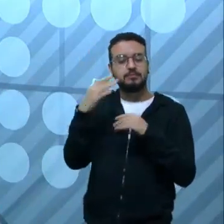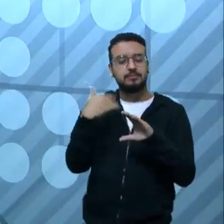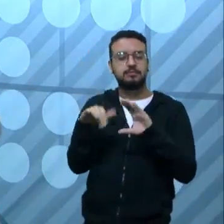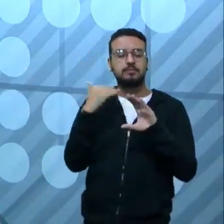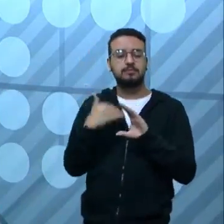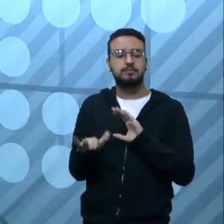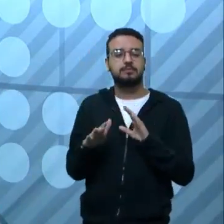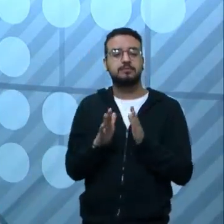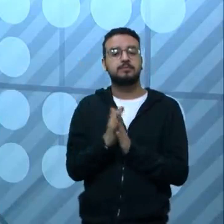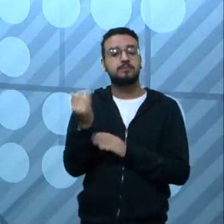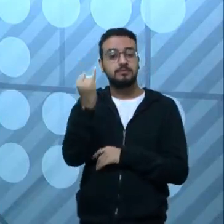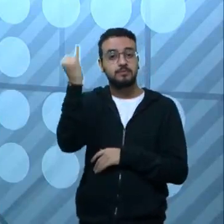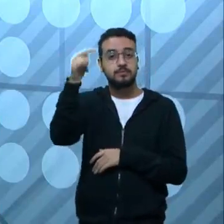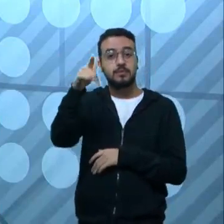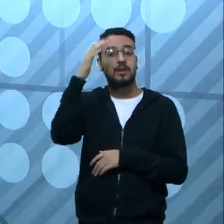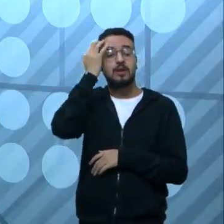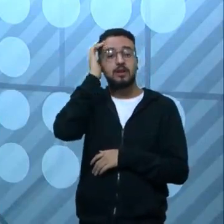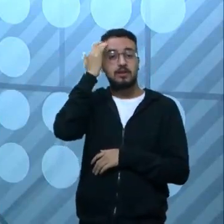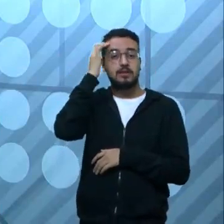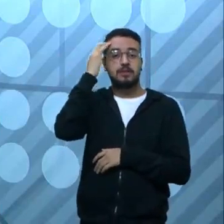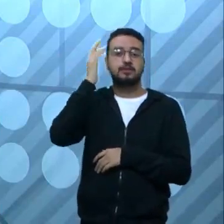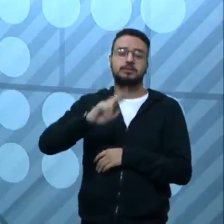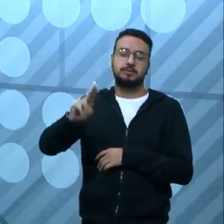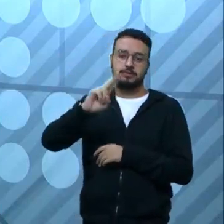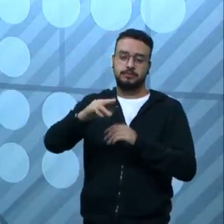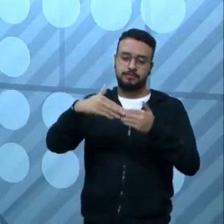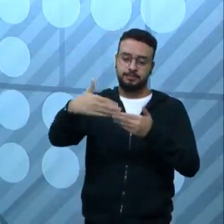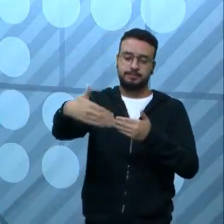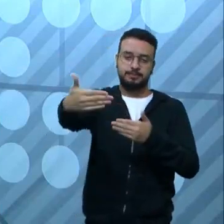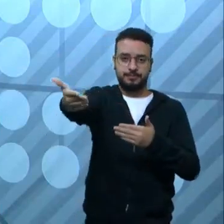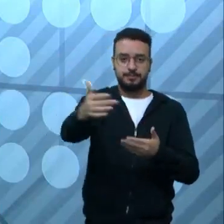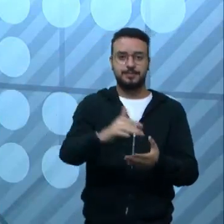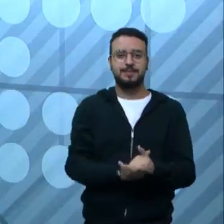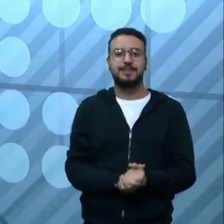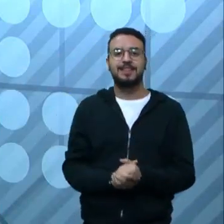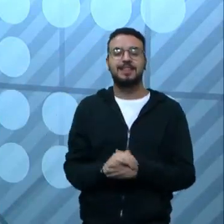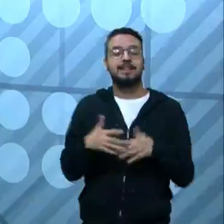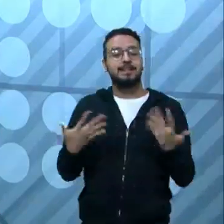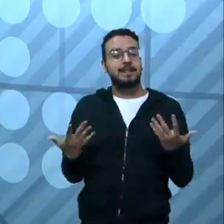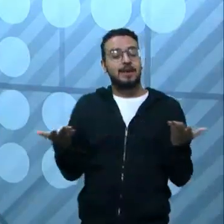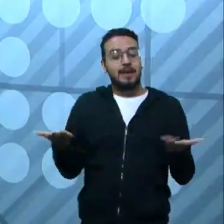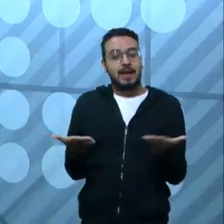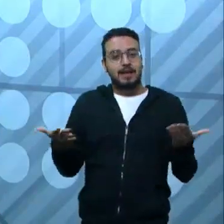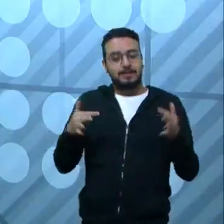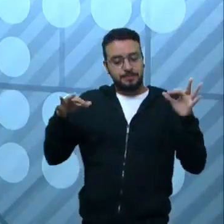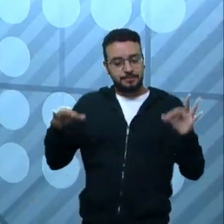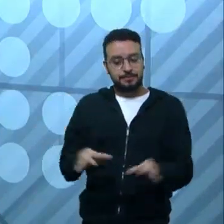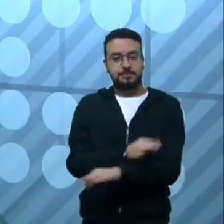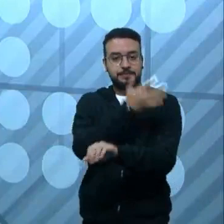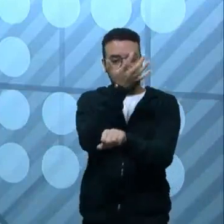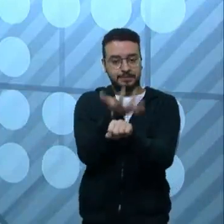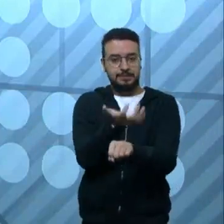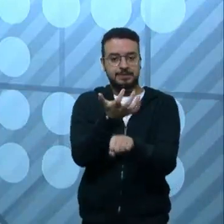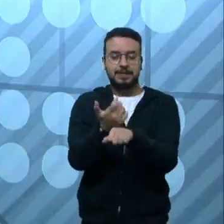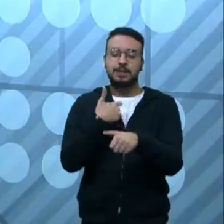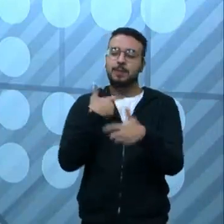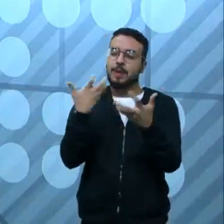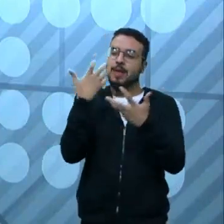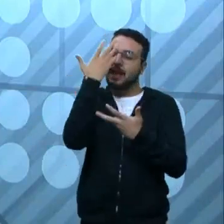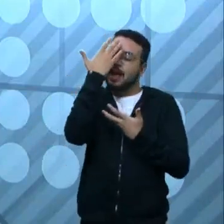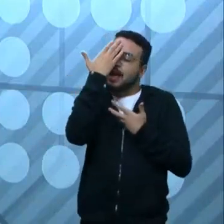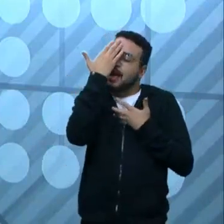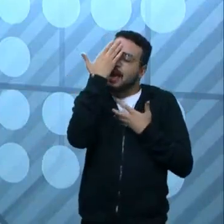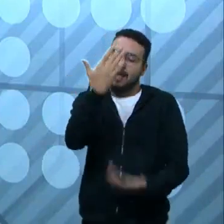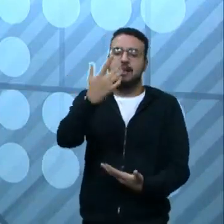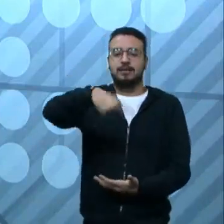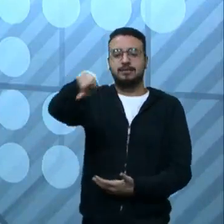você entenda tudo que você vai utilizar mais para frente, tá certo? Bom, pessoal, então a gente vai encerrar a nossa disciplina aqui. Eu quero agradecer muito